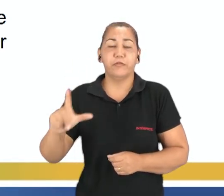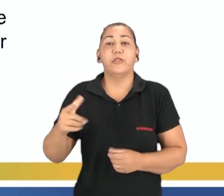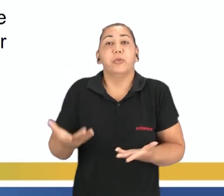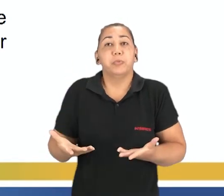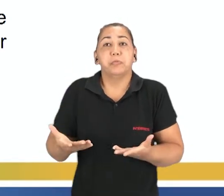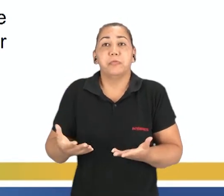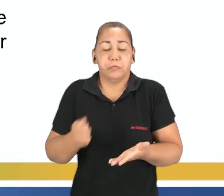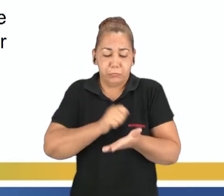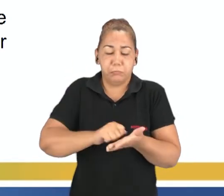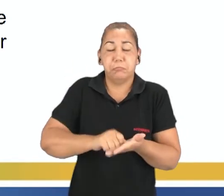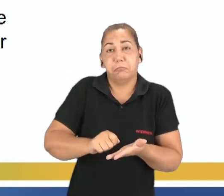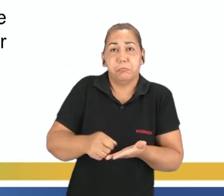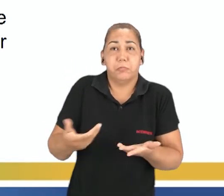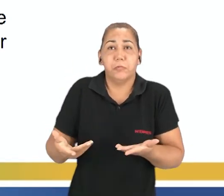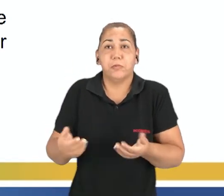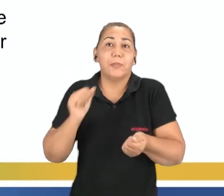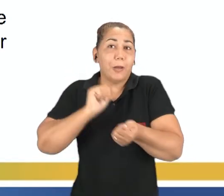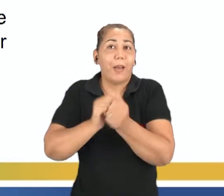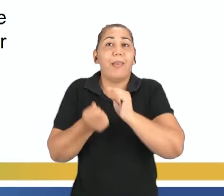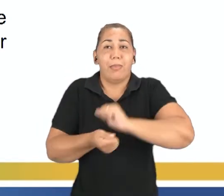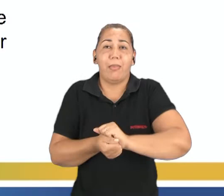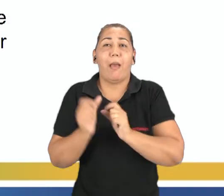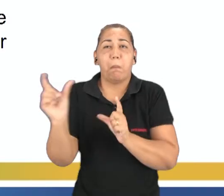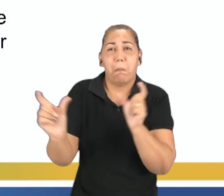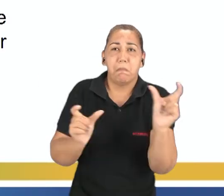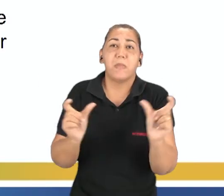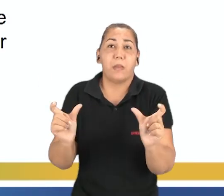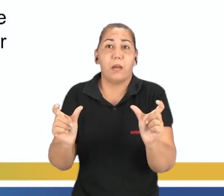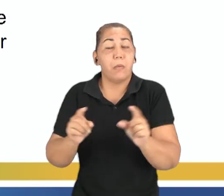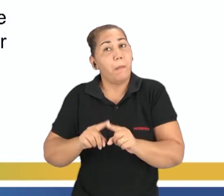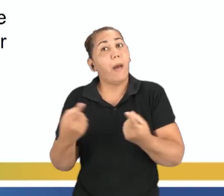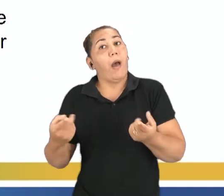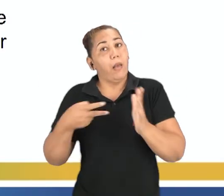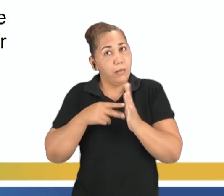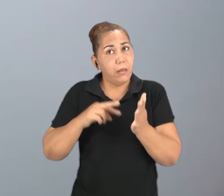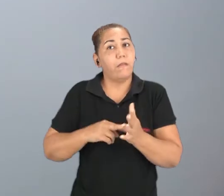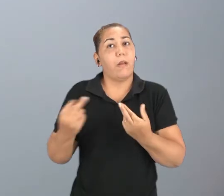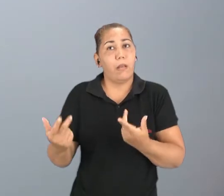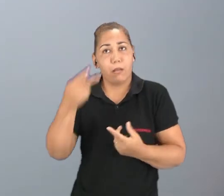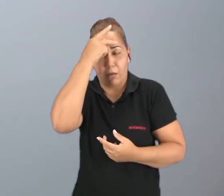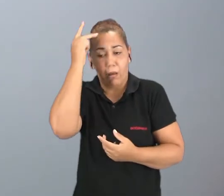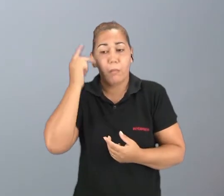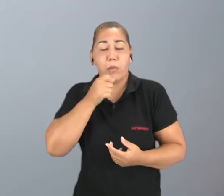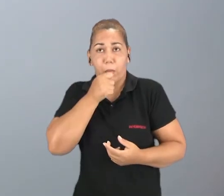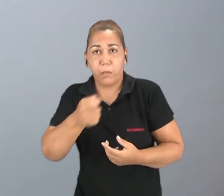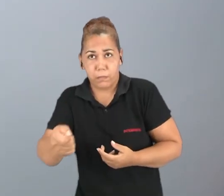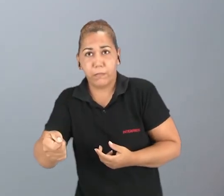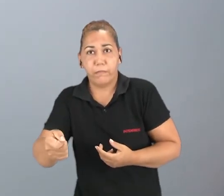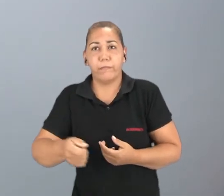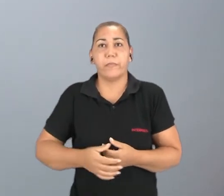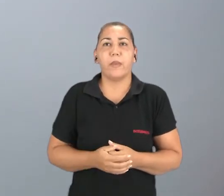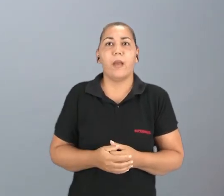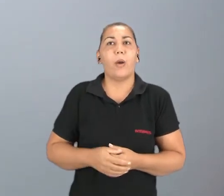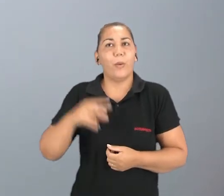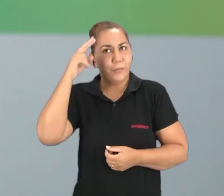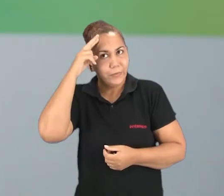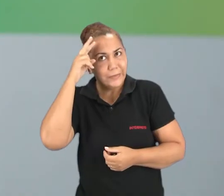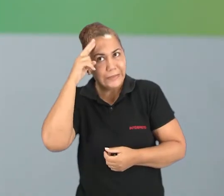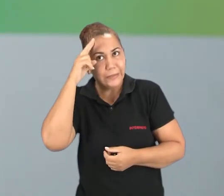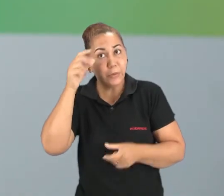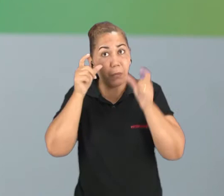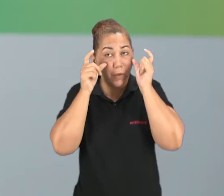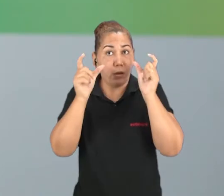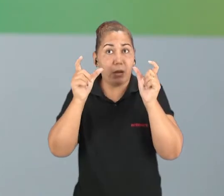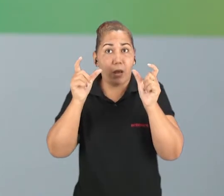entrevistado falou, adaptando essas palavras sem alterar o seu sentido. Vale lembrar aqui, meu aluno, que você precisa ficar